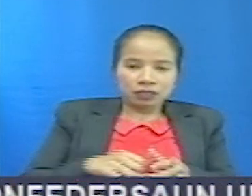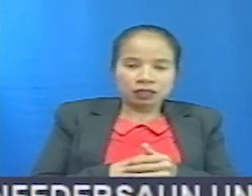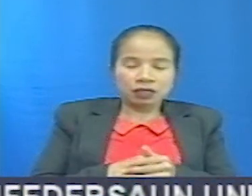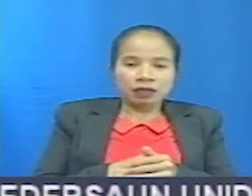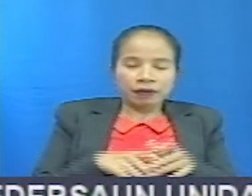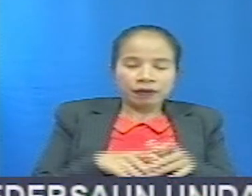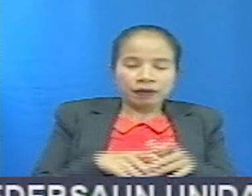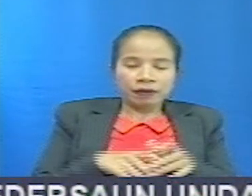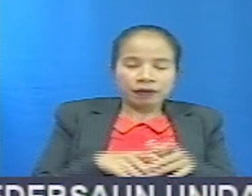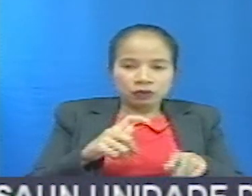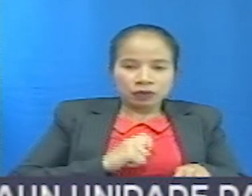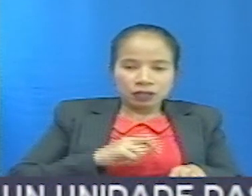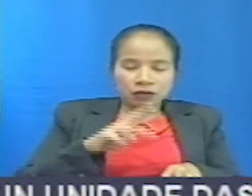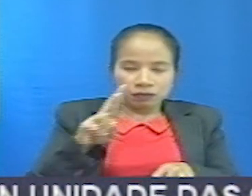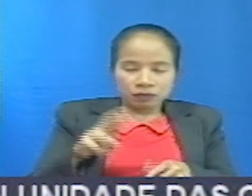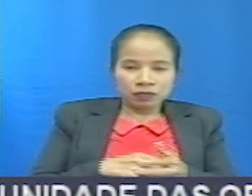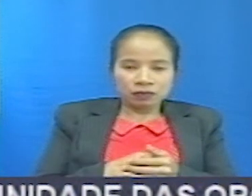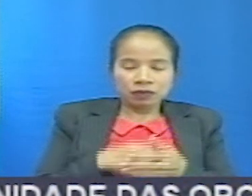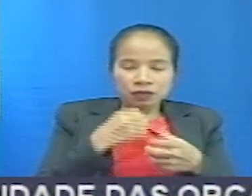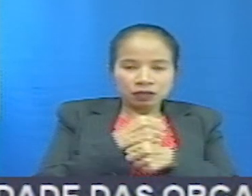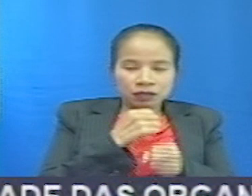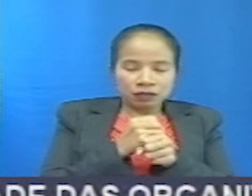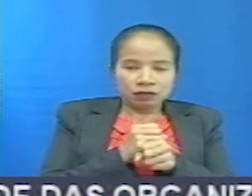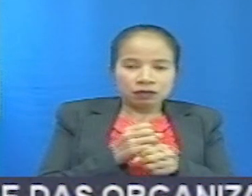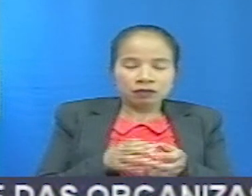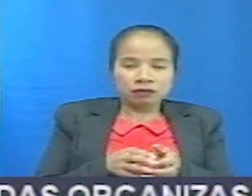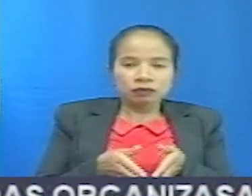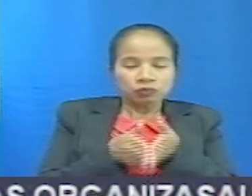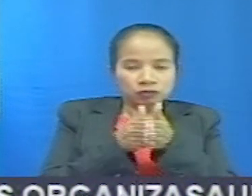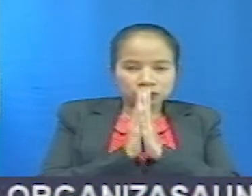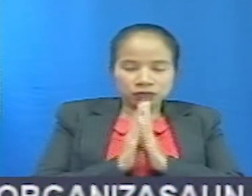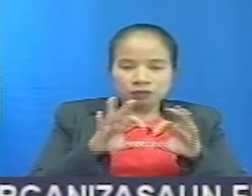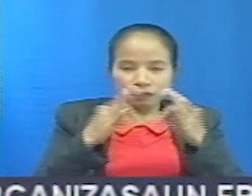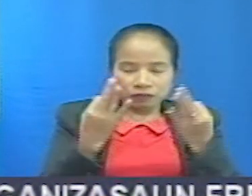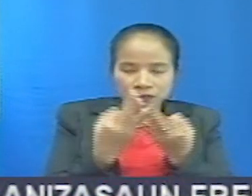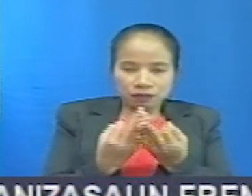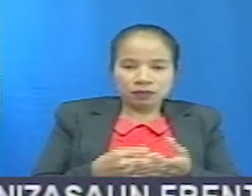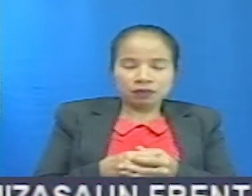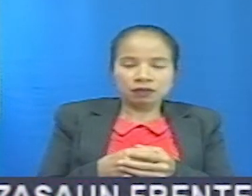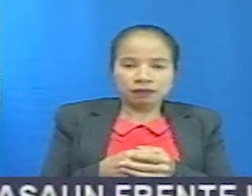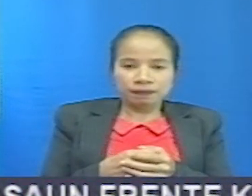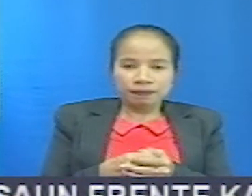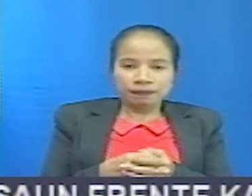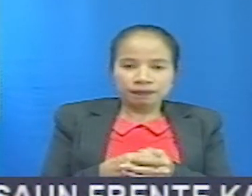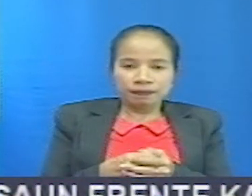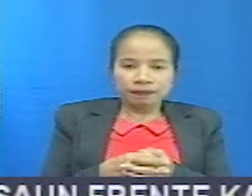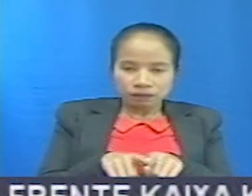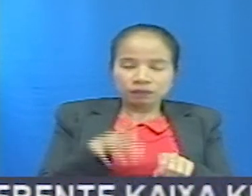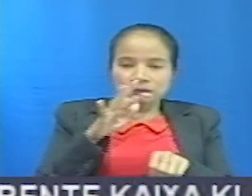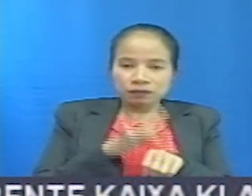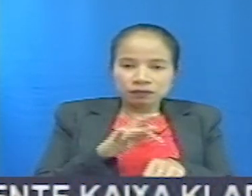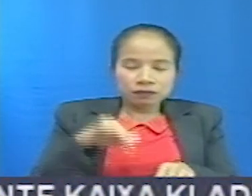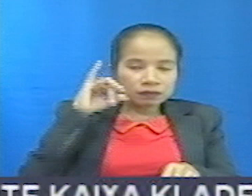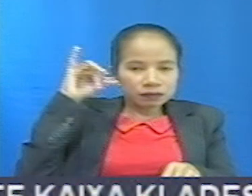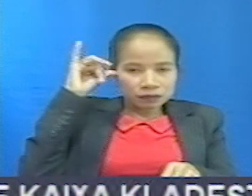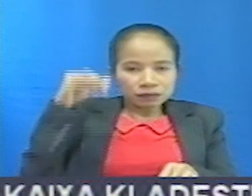tilomar. Depois de halo investigación ba caso contact tracing de mamaya fatumia, liga saun ho contact tracing de na me ofrece